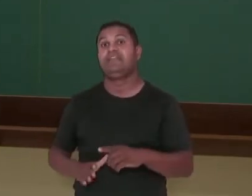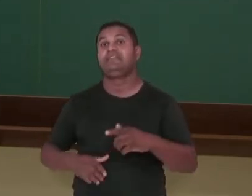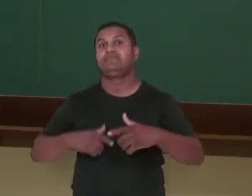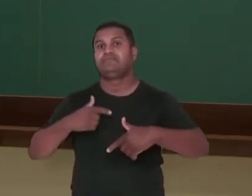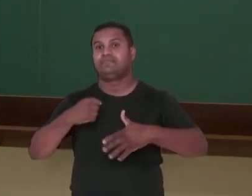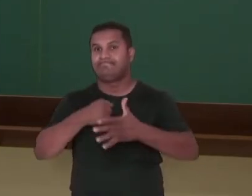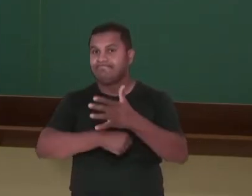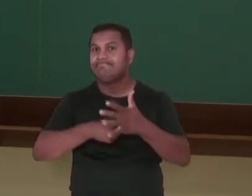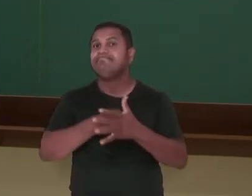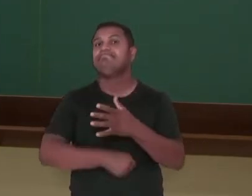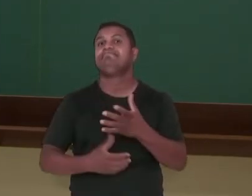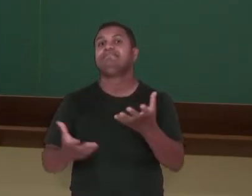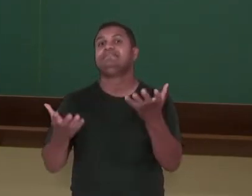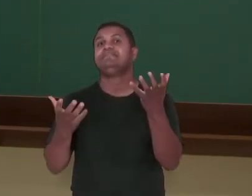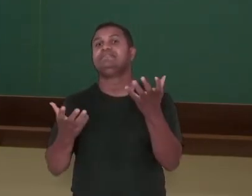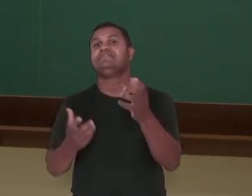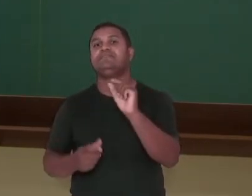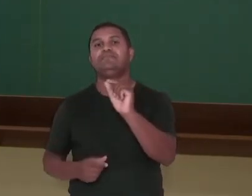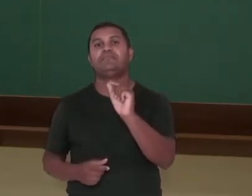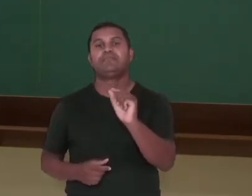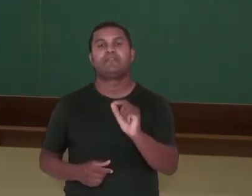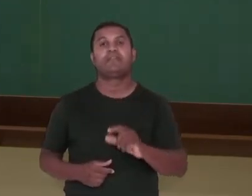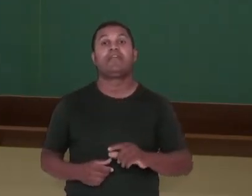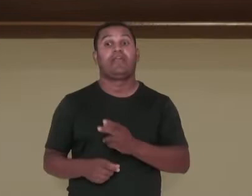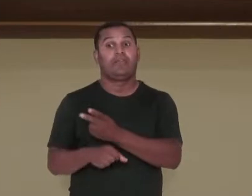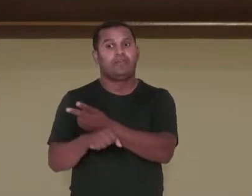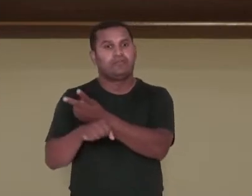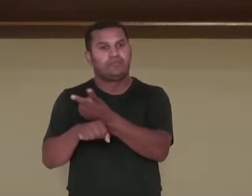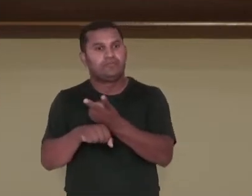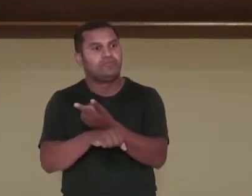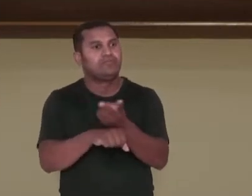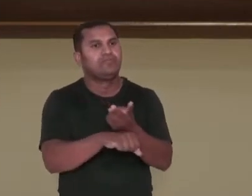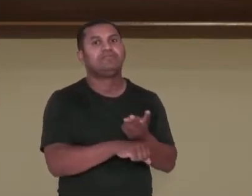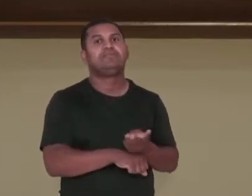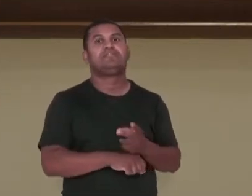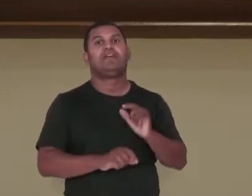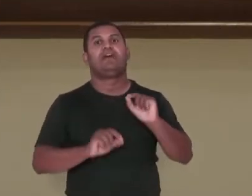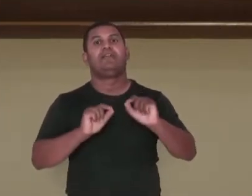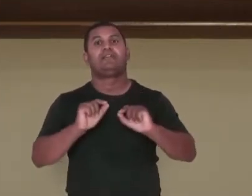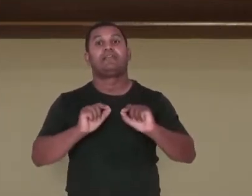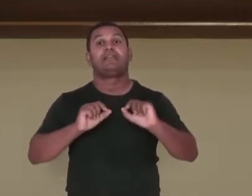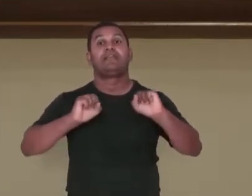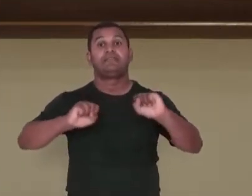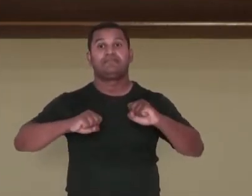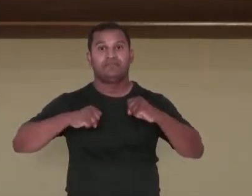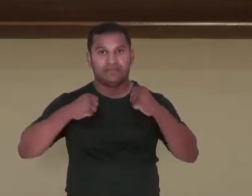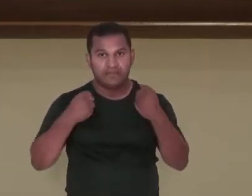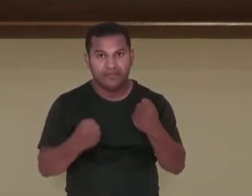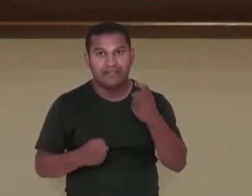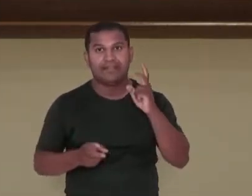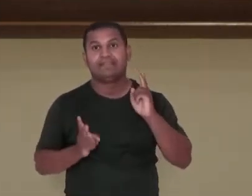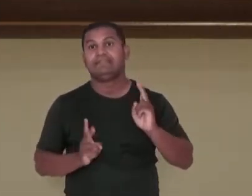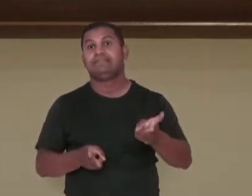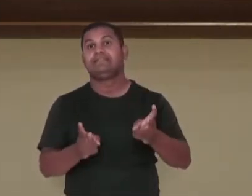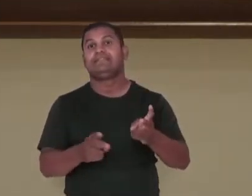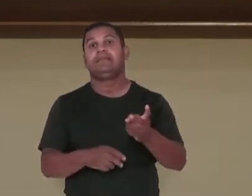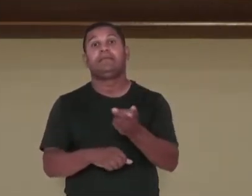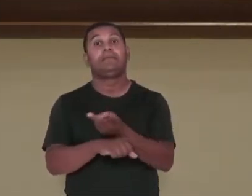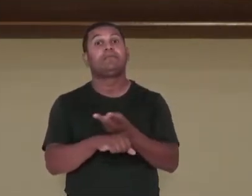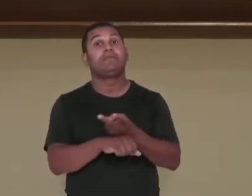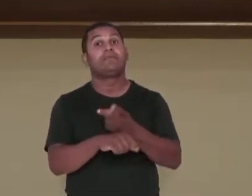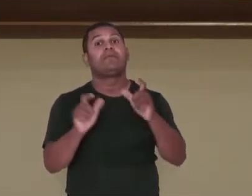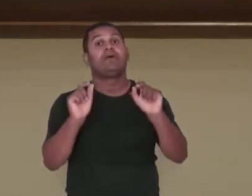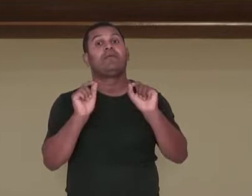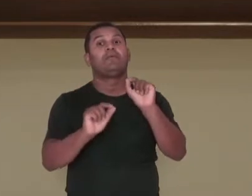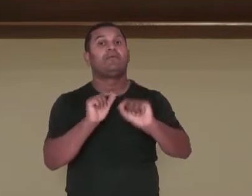não surgiram do nada. Eles fazem parte de uma luta constante, né, de um movimento